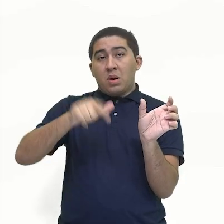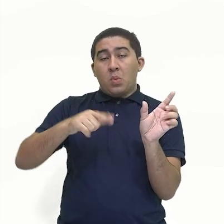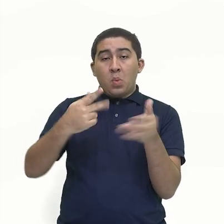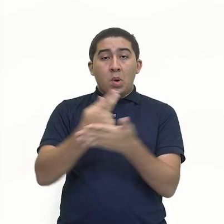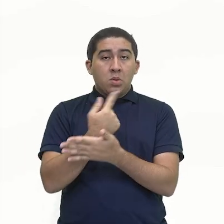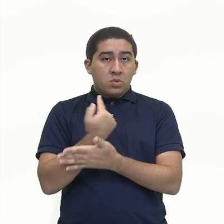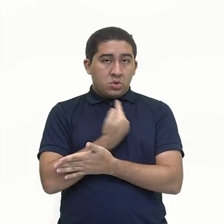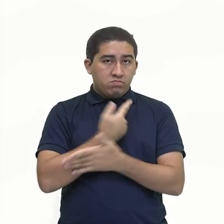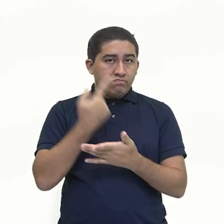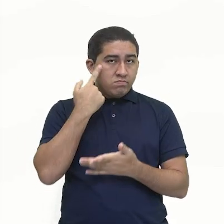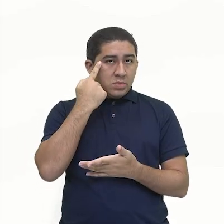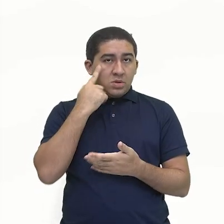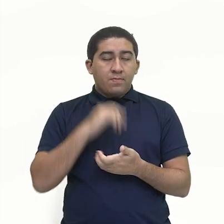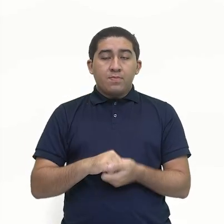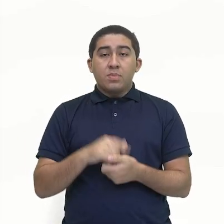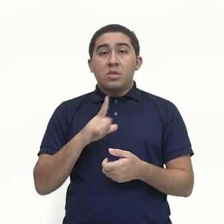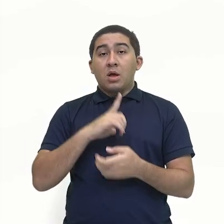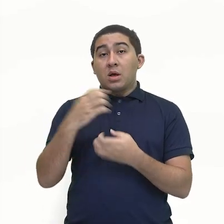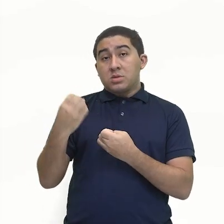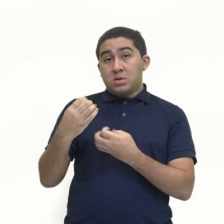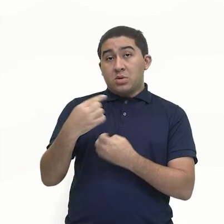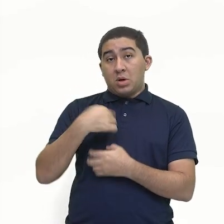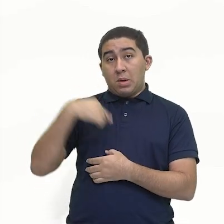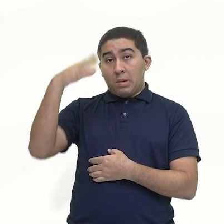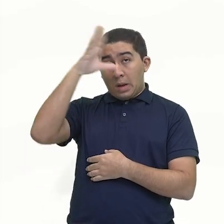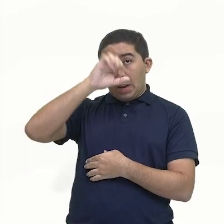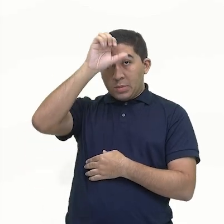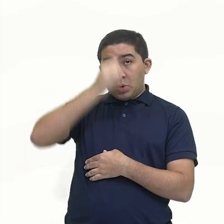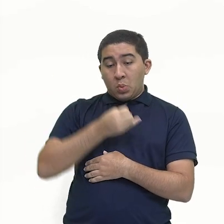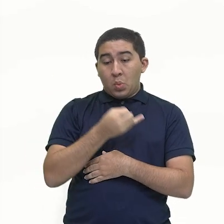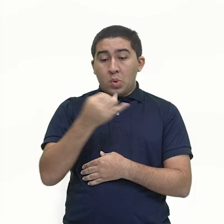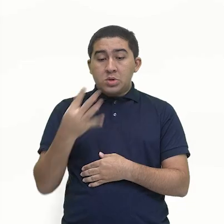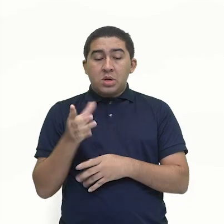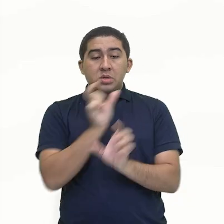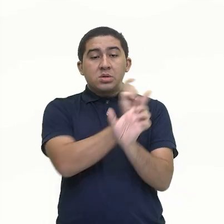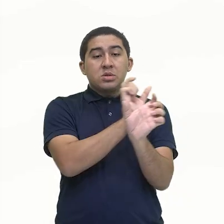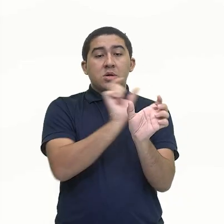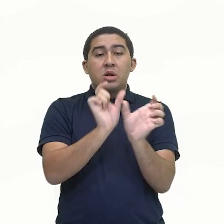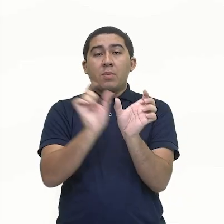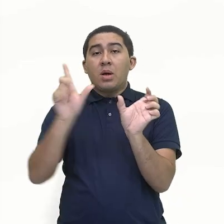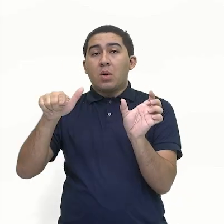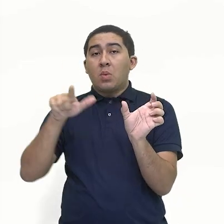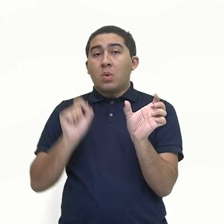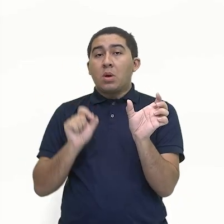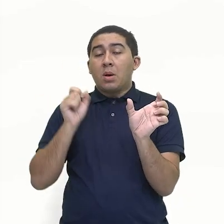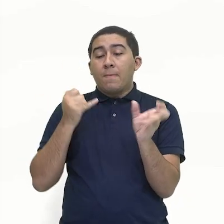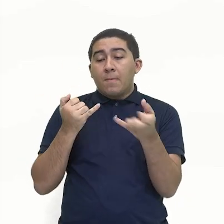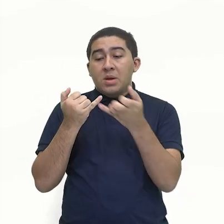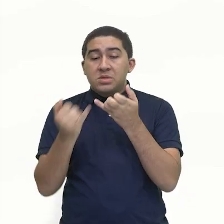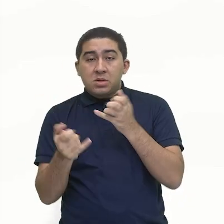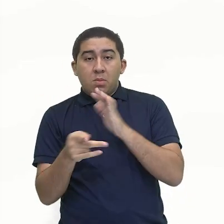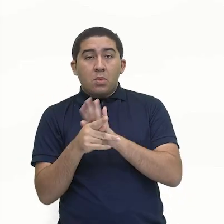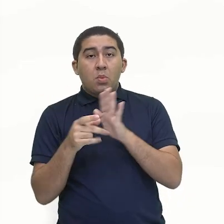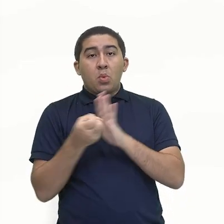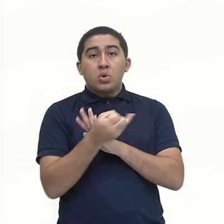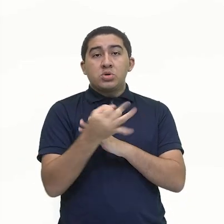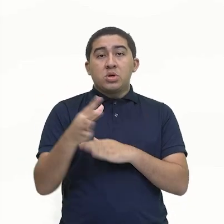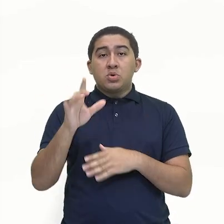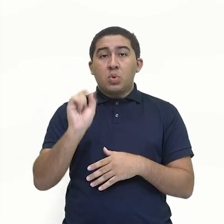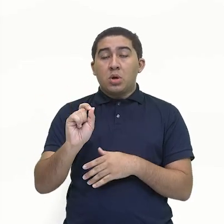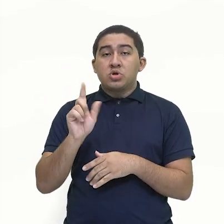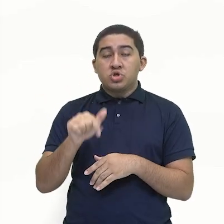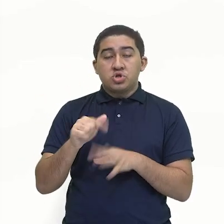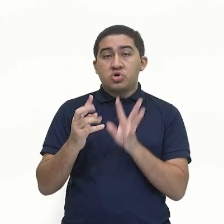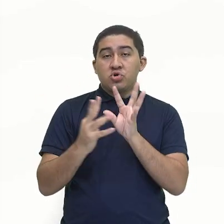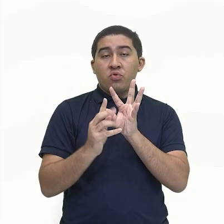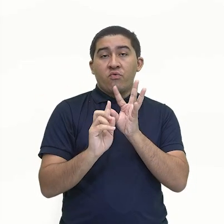cometemos, a gente foi ensinado, pelo menos eu fui, né, que a quantidade de sílabas era muito próxima da quantidade de